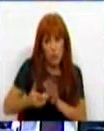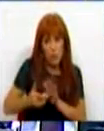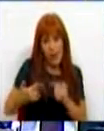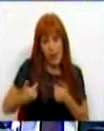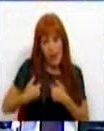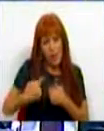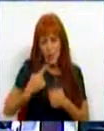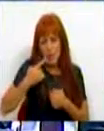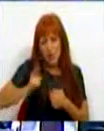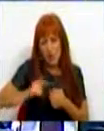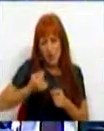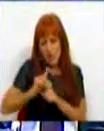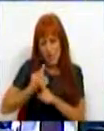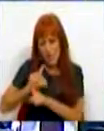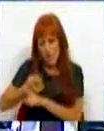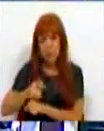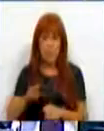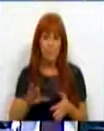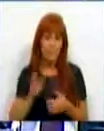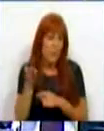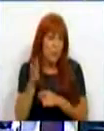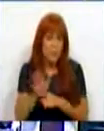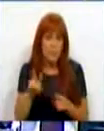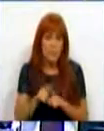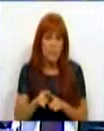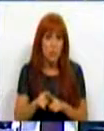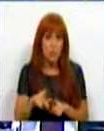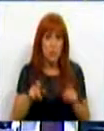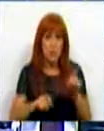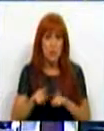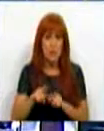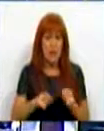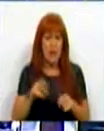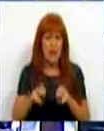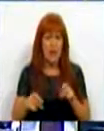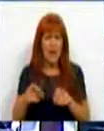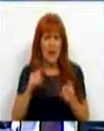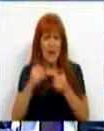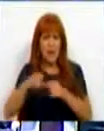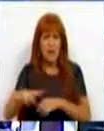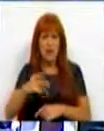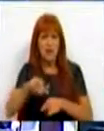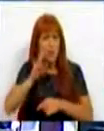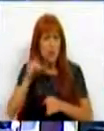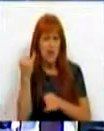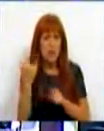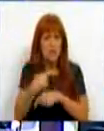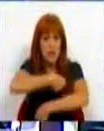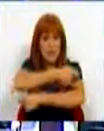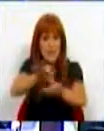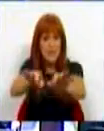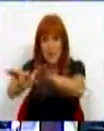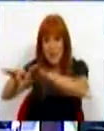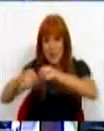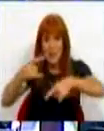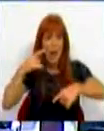eu identifico-lhes aqui várias, como, por exemplo, o leilão eletrónico na área executiva, um instrumento de distribuição equitativa